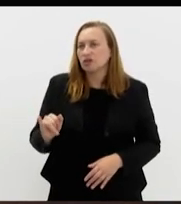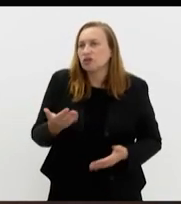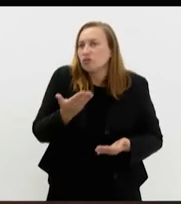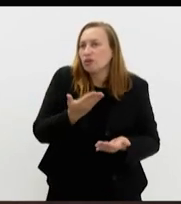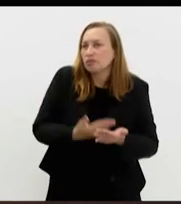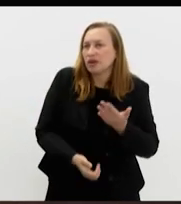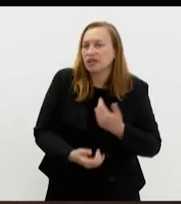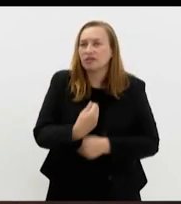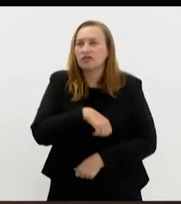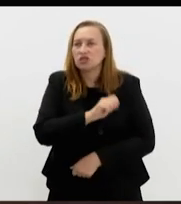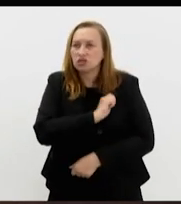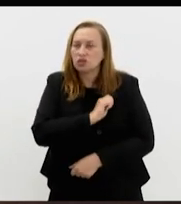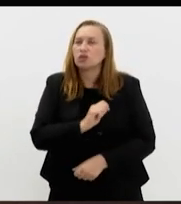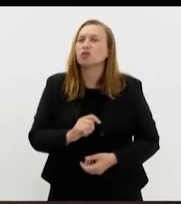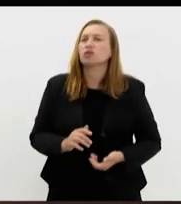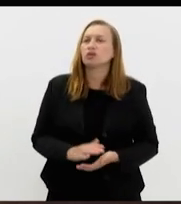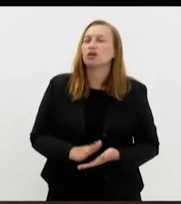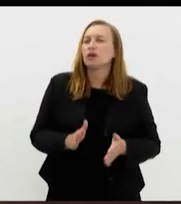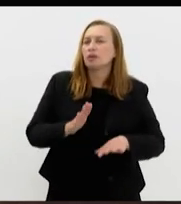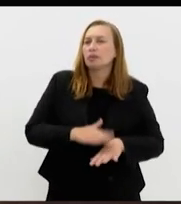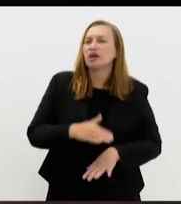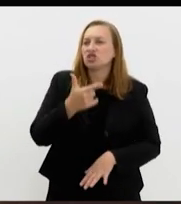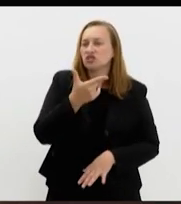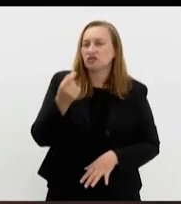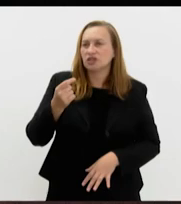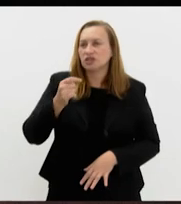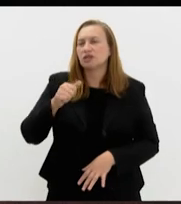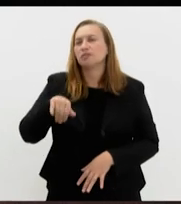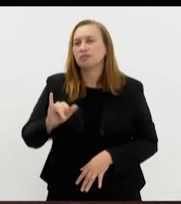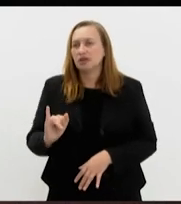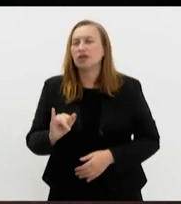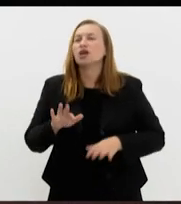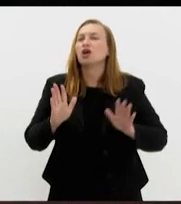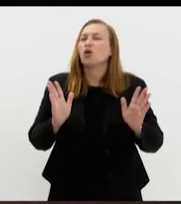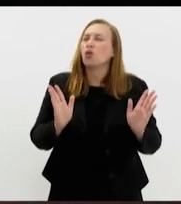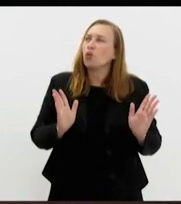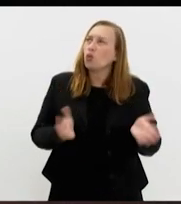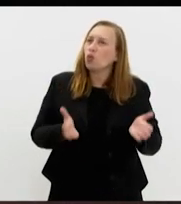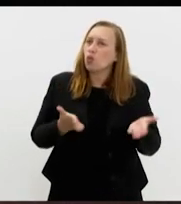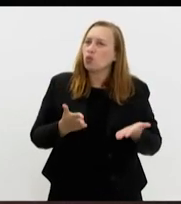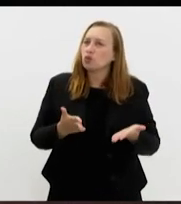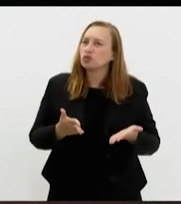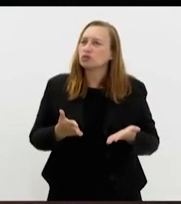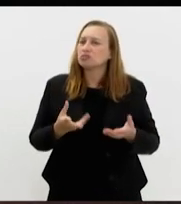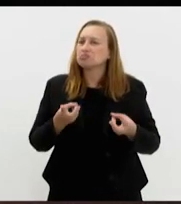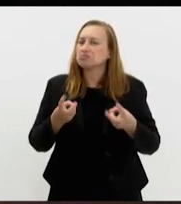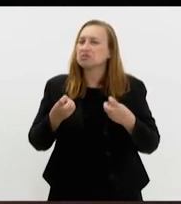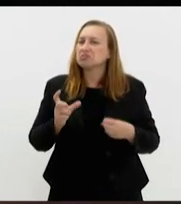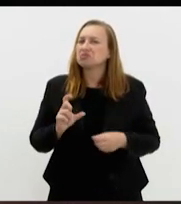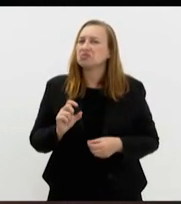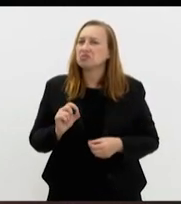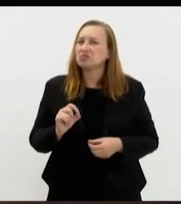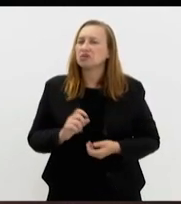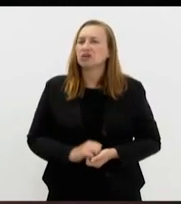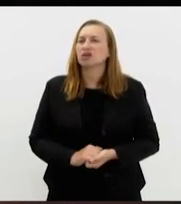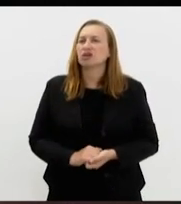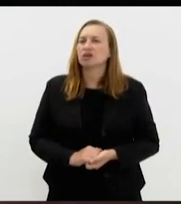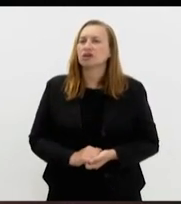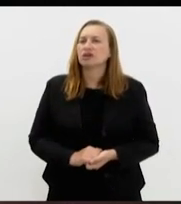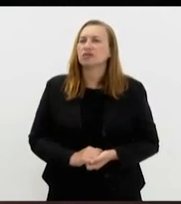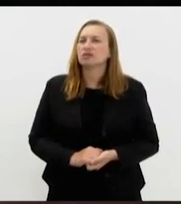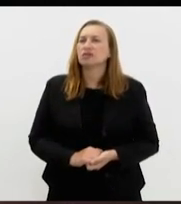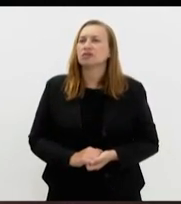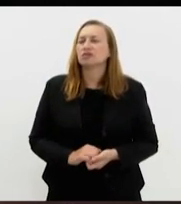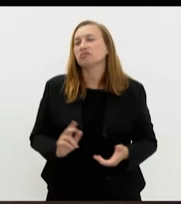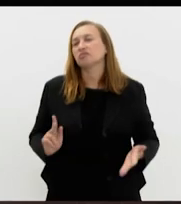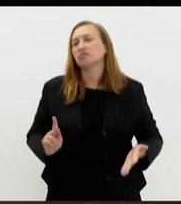uma renúncia fiscal de mais de 20 bi. Então, hoje, o que eu tenho percebido é que, apesar dessa